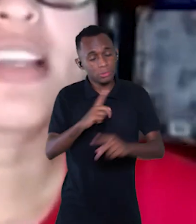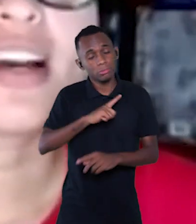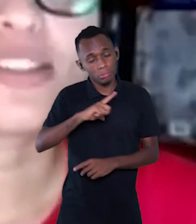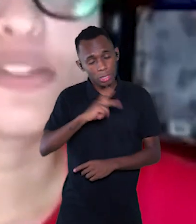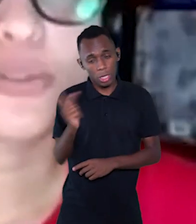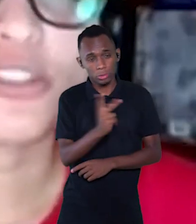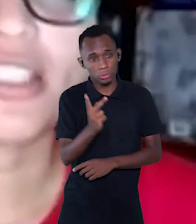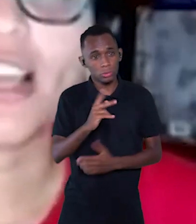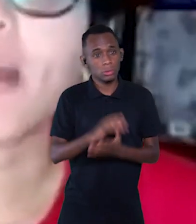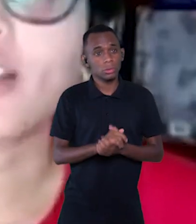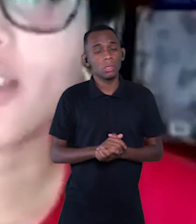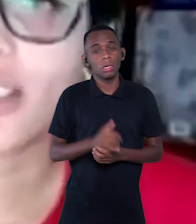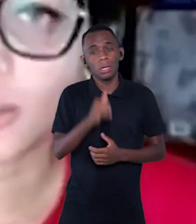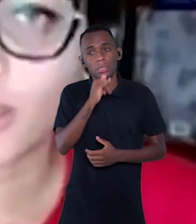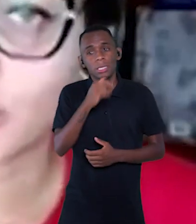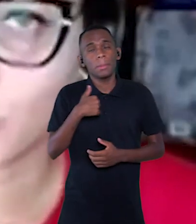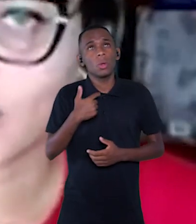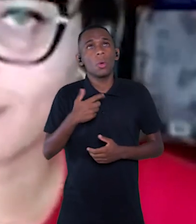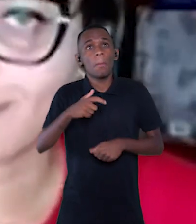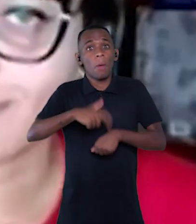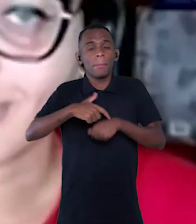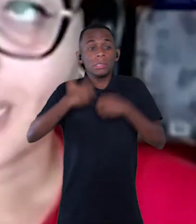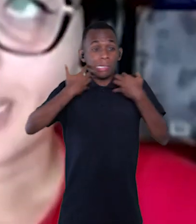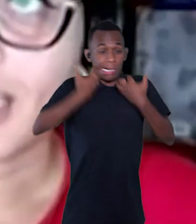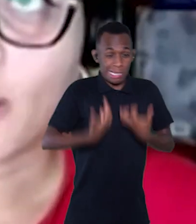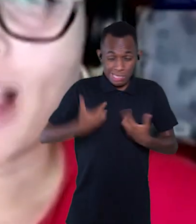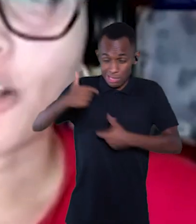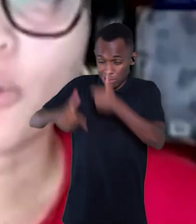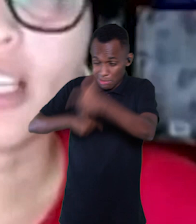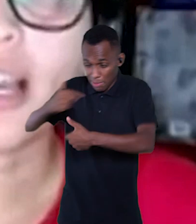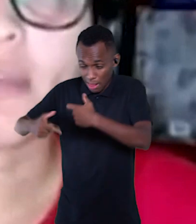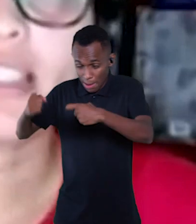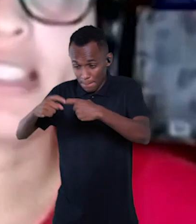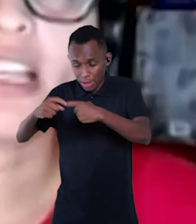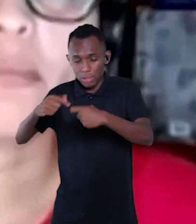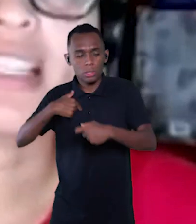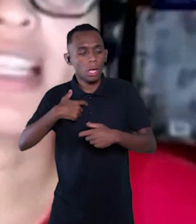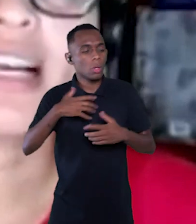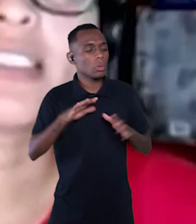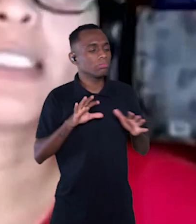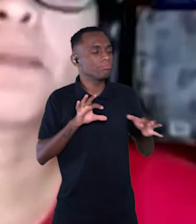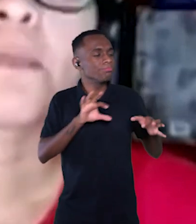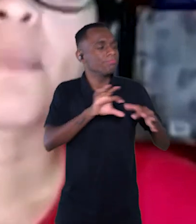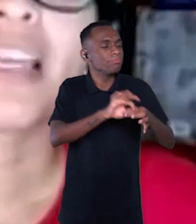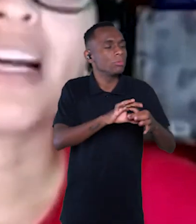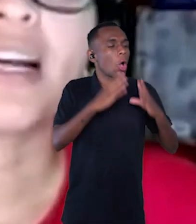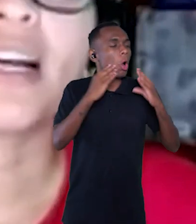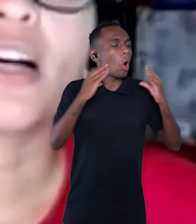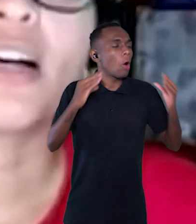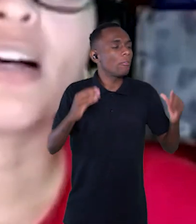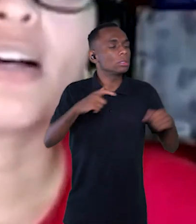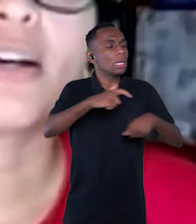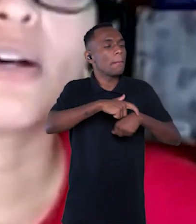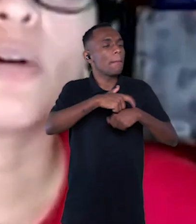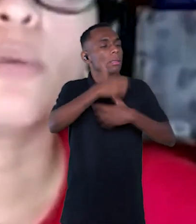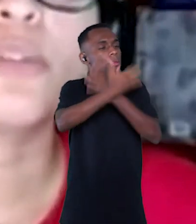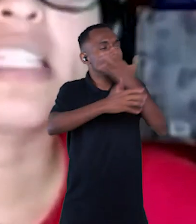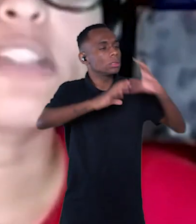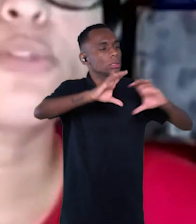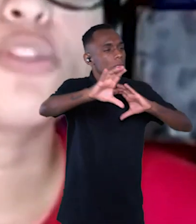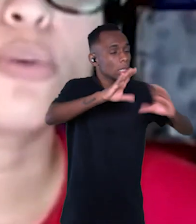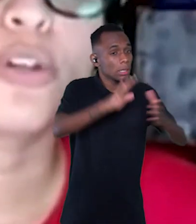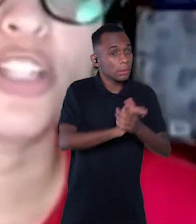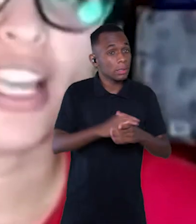me descanso de ser médica sendo cantora. E eu acho que a medicina me traz ah,